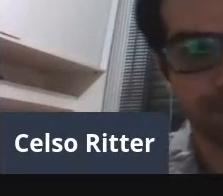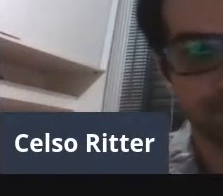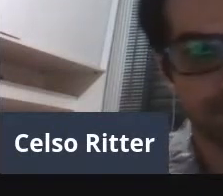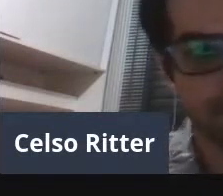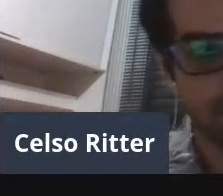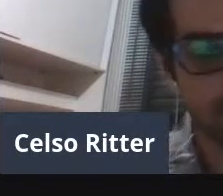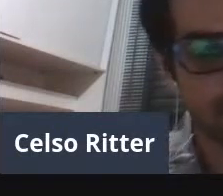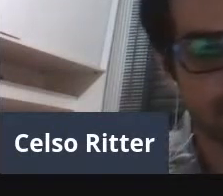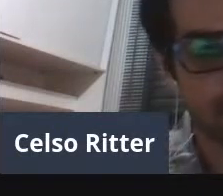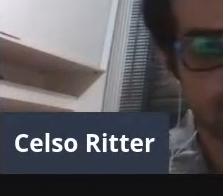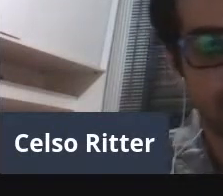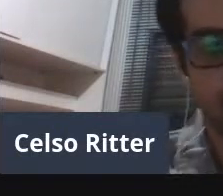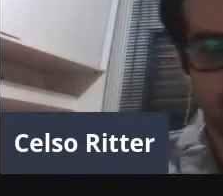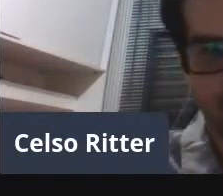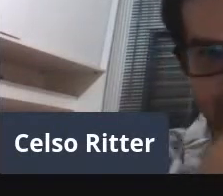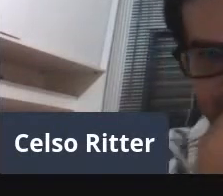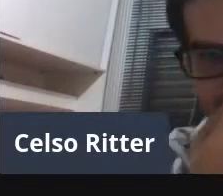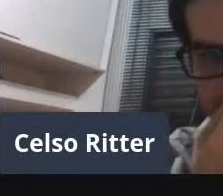período.